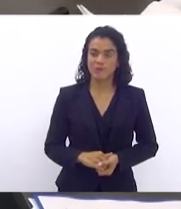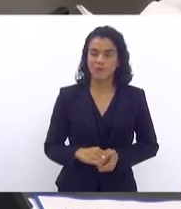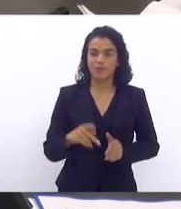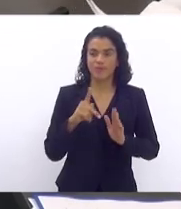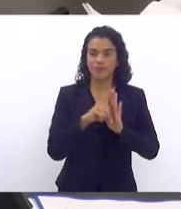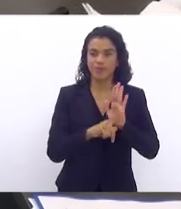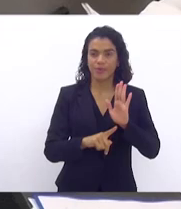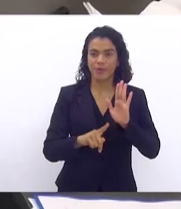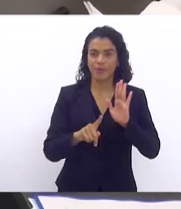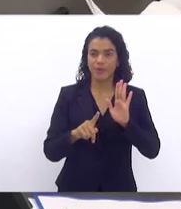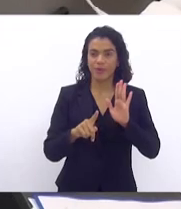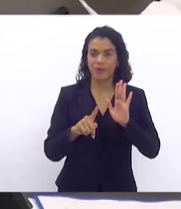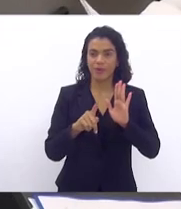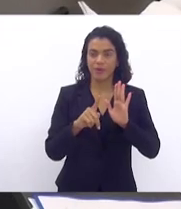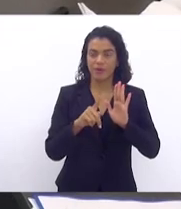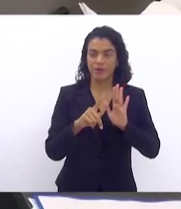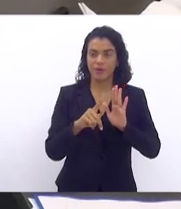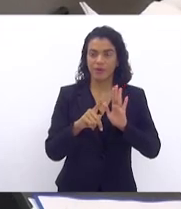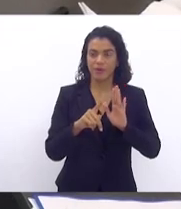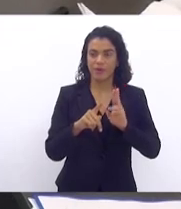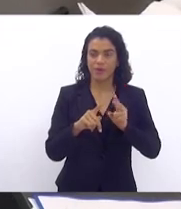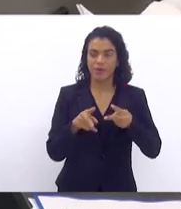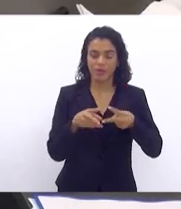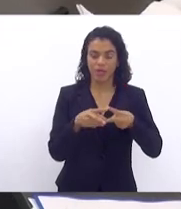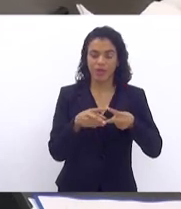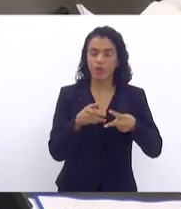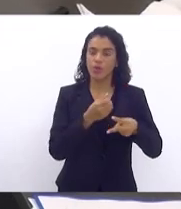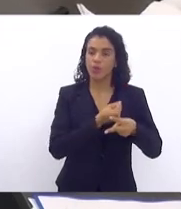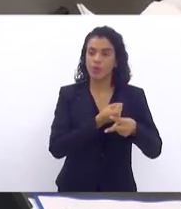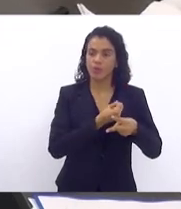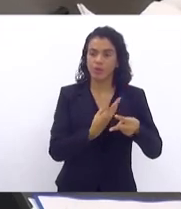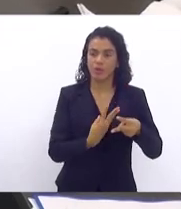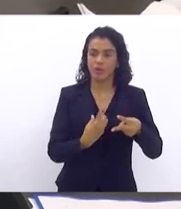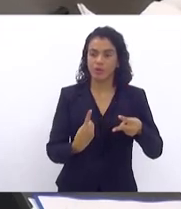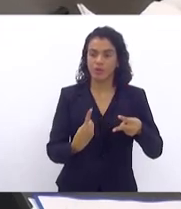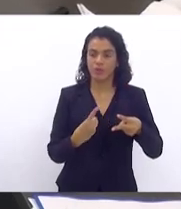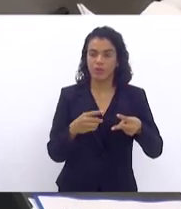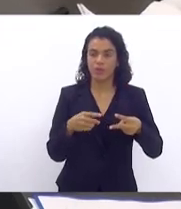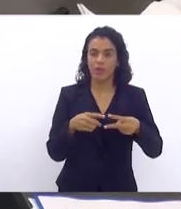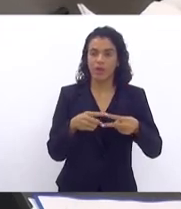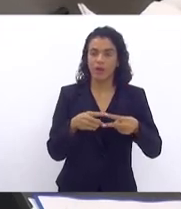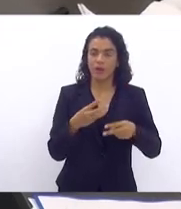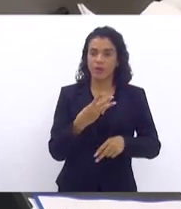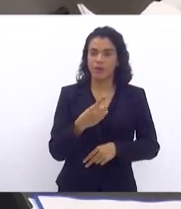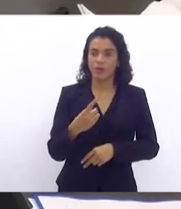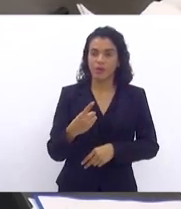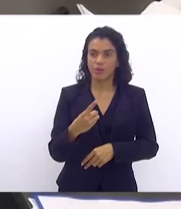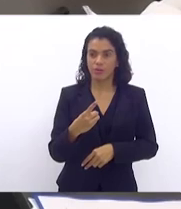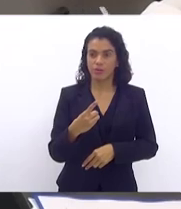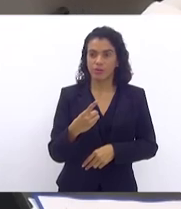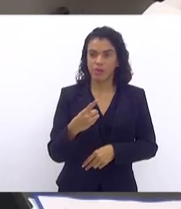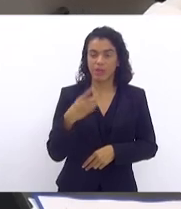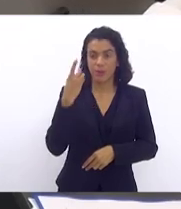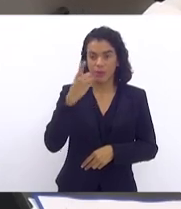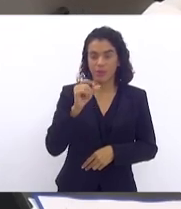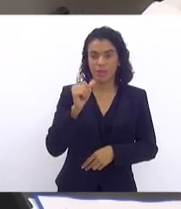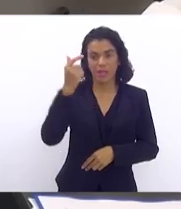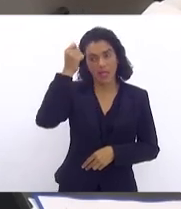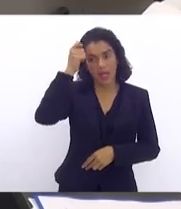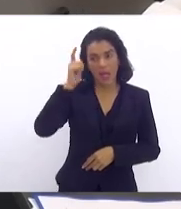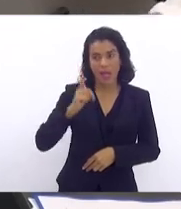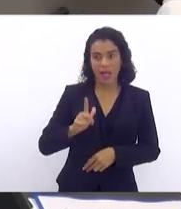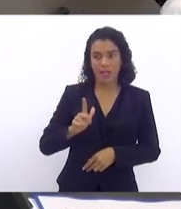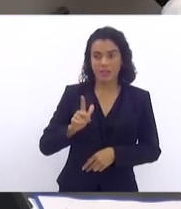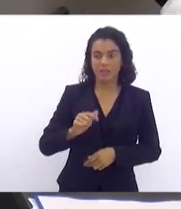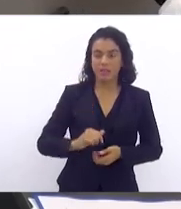Projeto. É. Tem dois projetos 31. Que é o 31 da deputada Alana. Um erro material